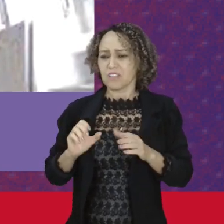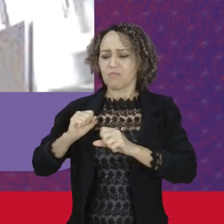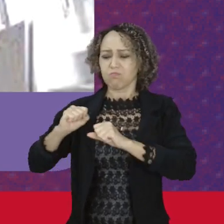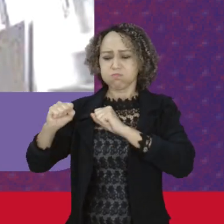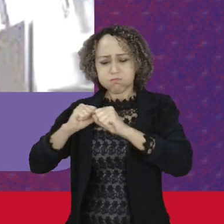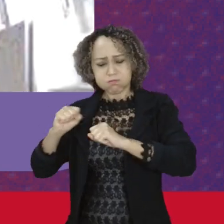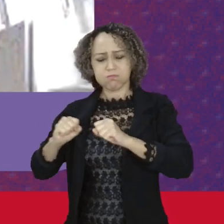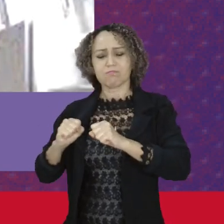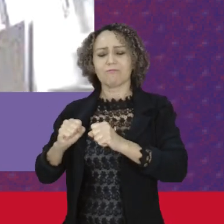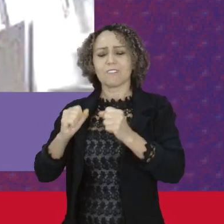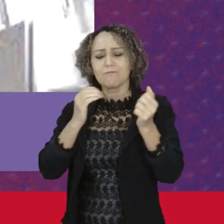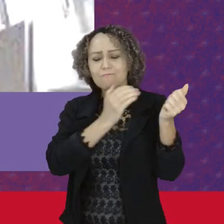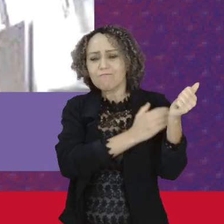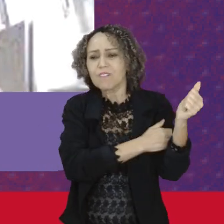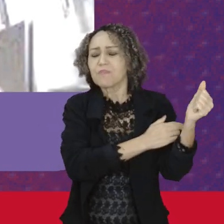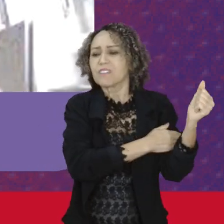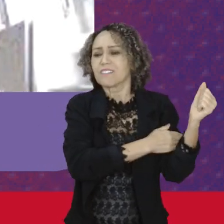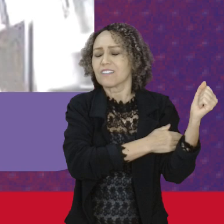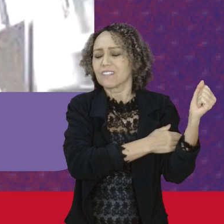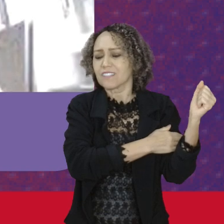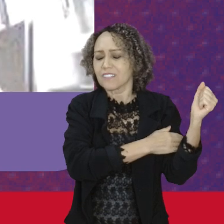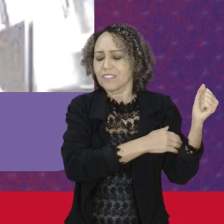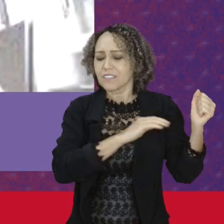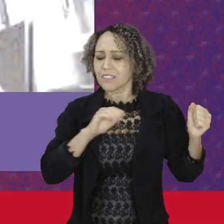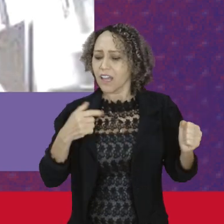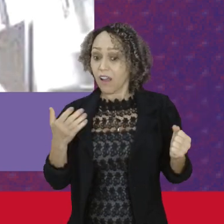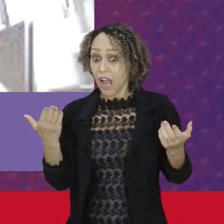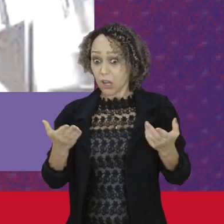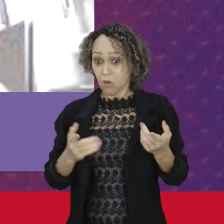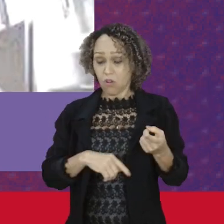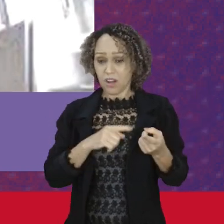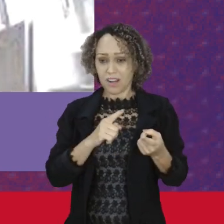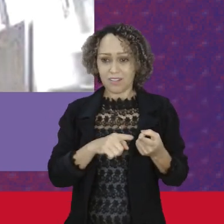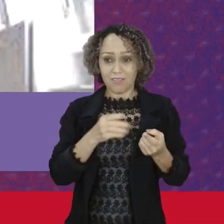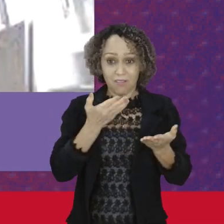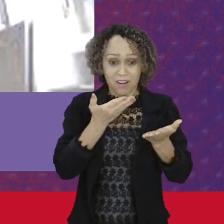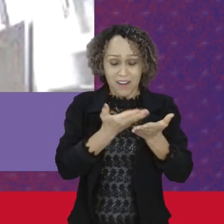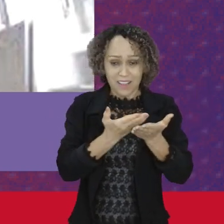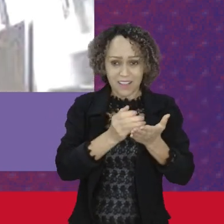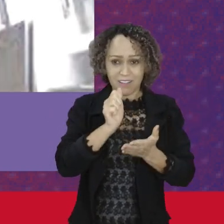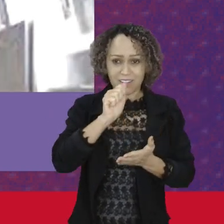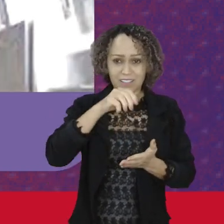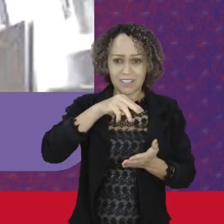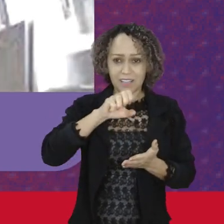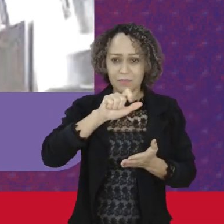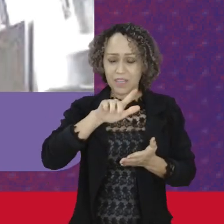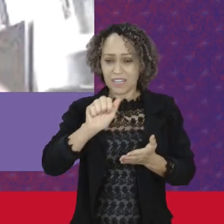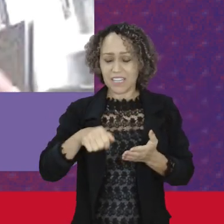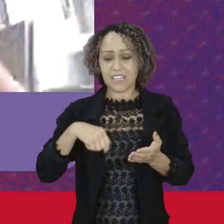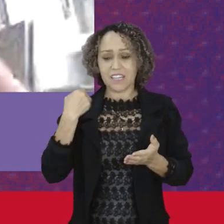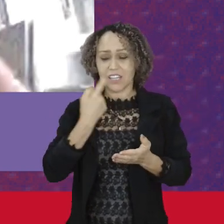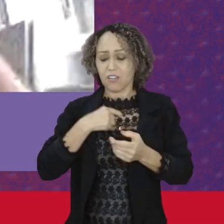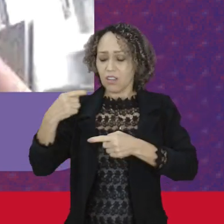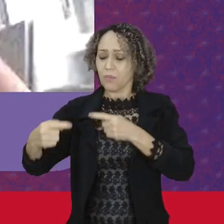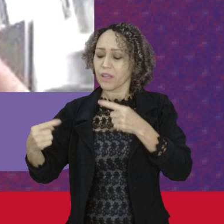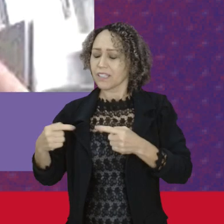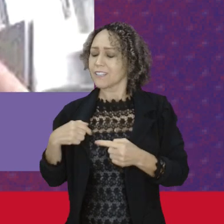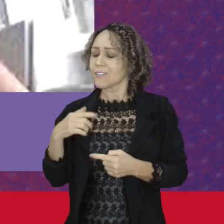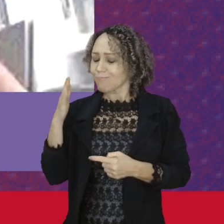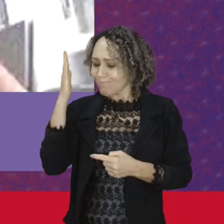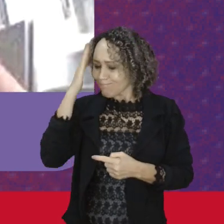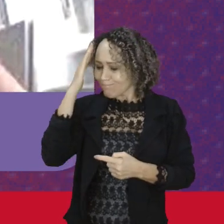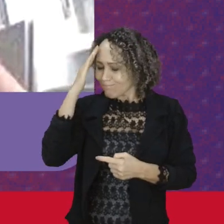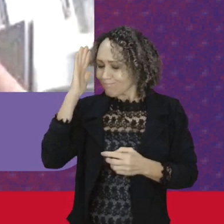da Melinha e com o nosso debate aqui, a gente pode se situar, mesmo que, enfim, né, a gente